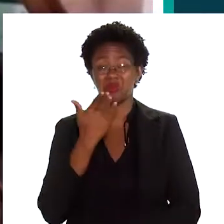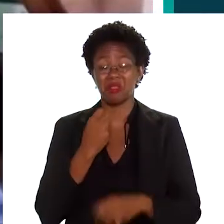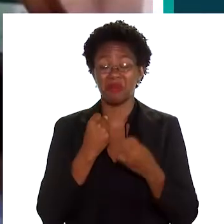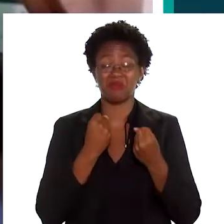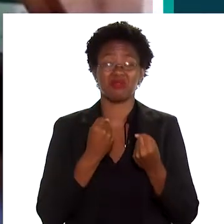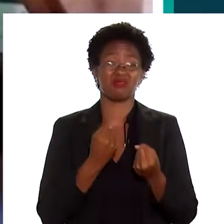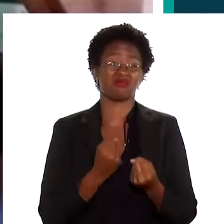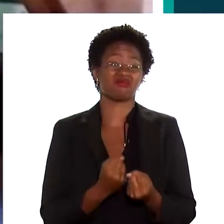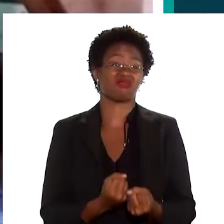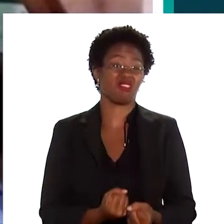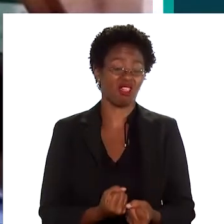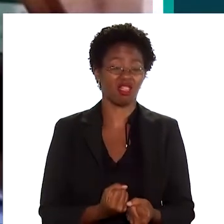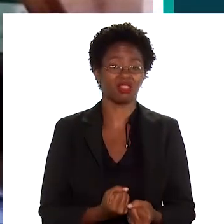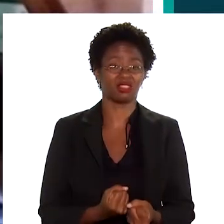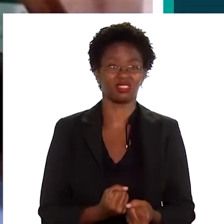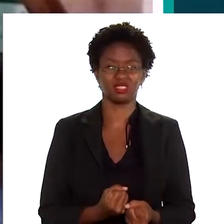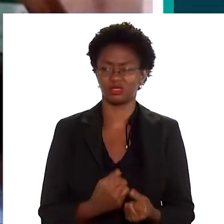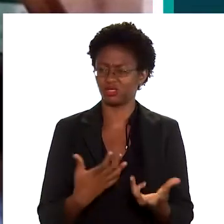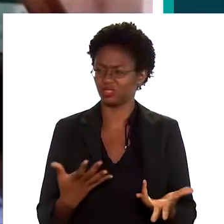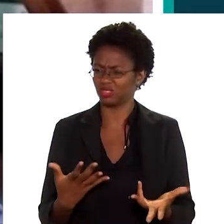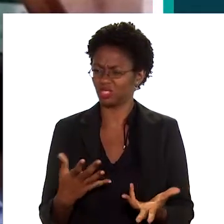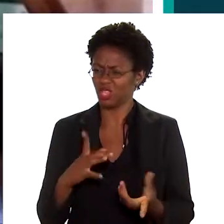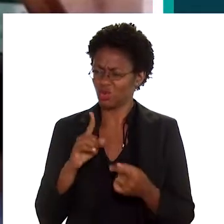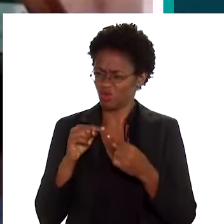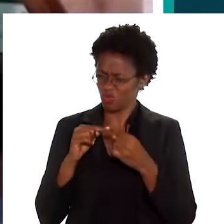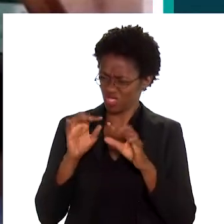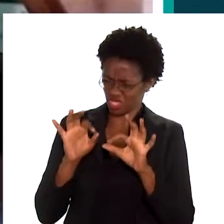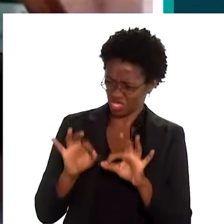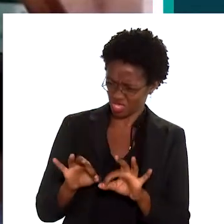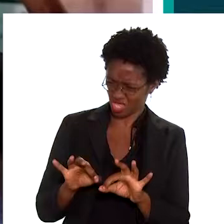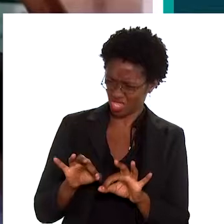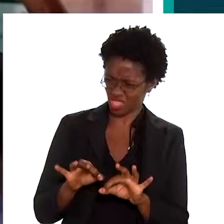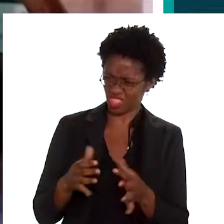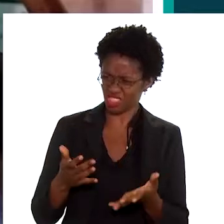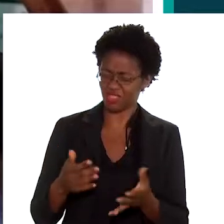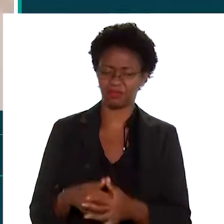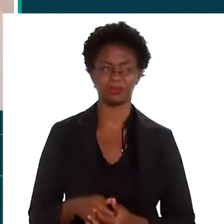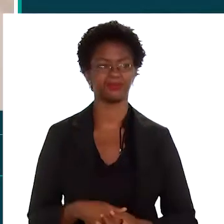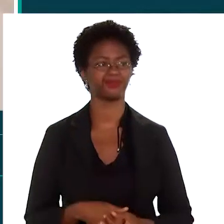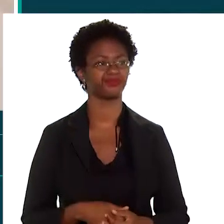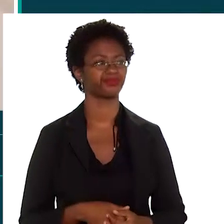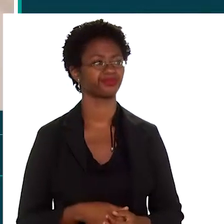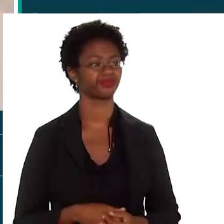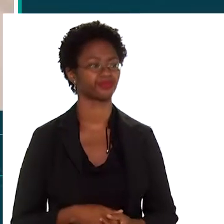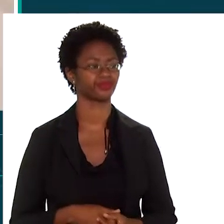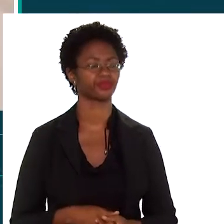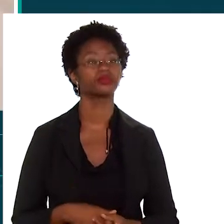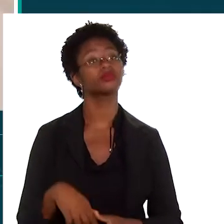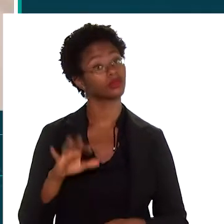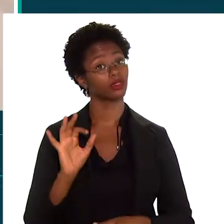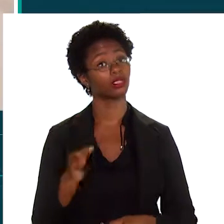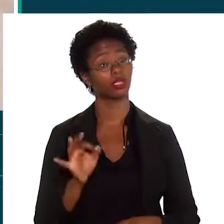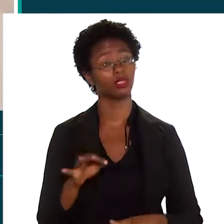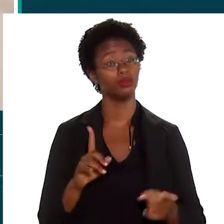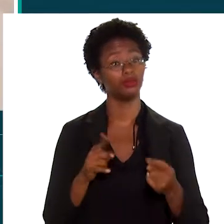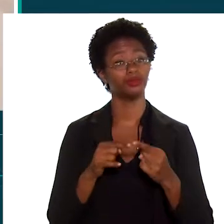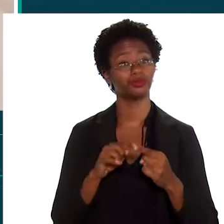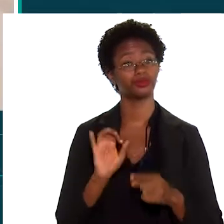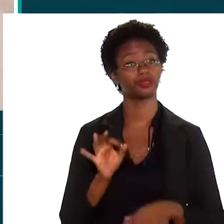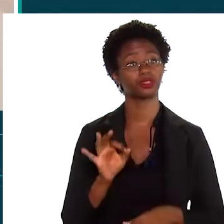comida pesada. Faz sentido isso que eu estou falando, doutora Valéria? Sim, Ricardo, faz total